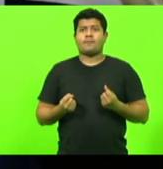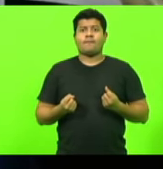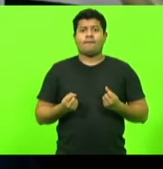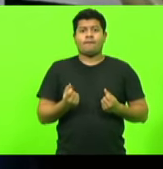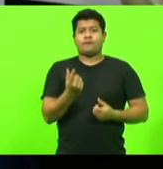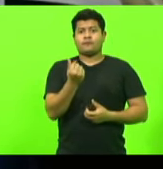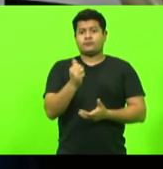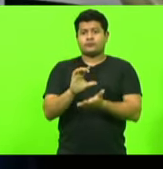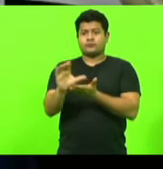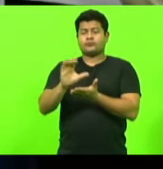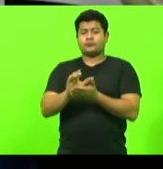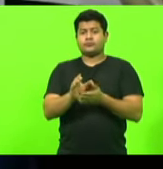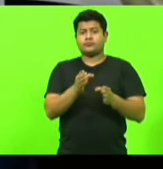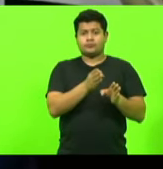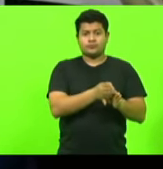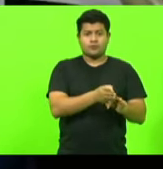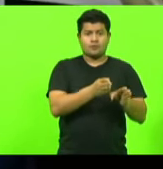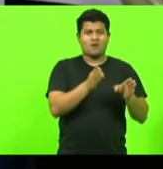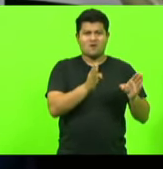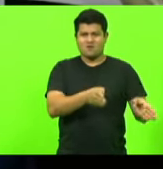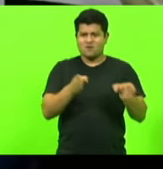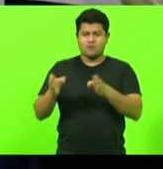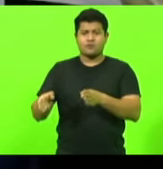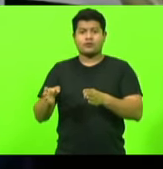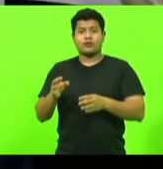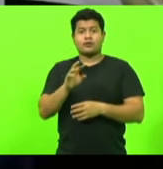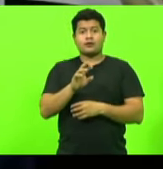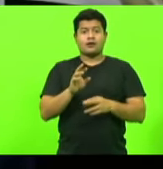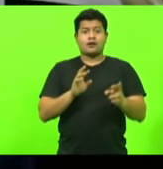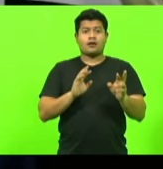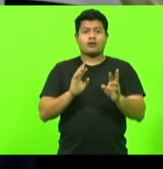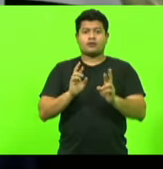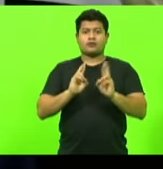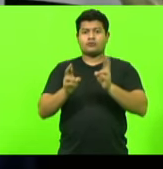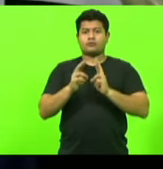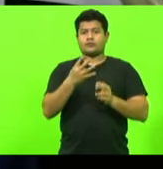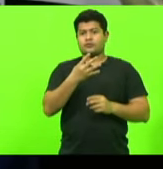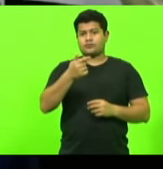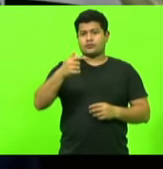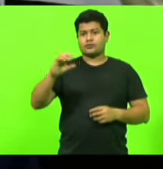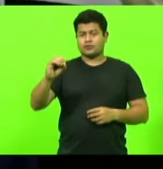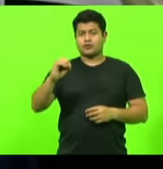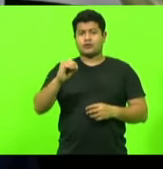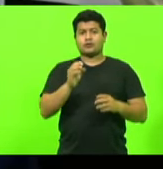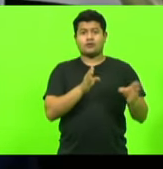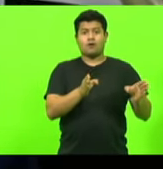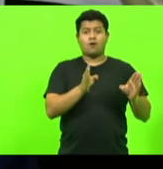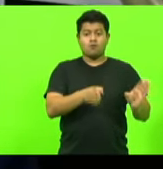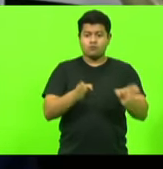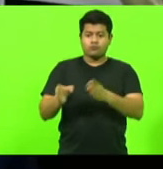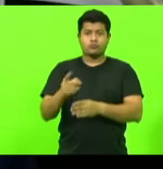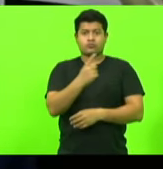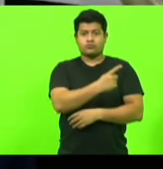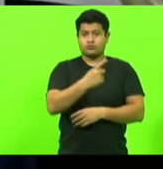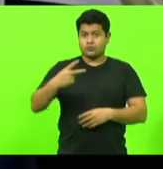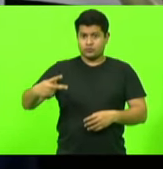nos lotes 1 e 2 da BR-470. Então, essa pressão para